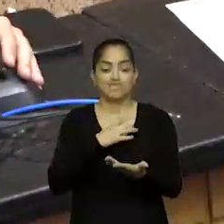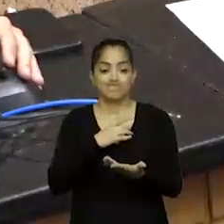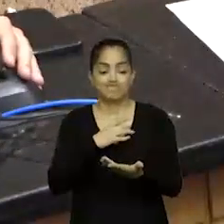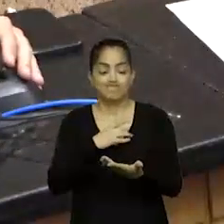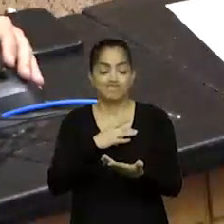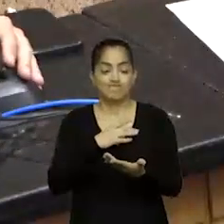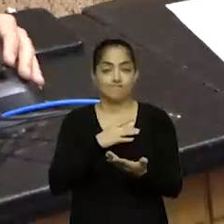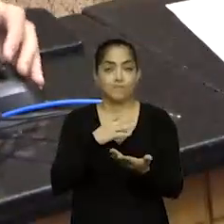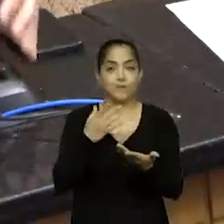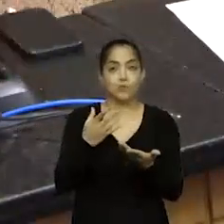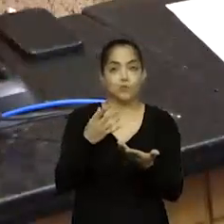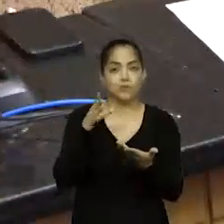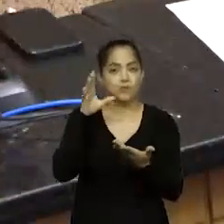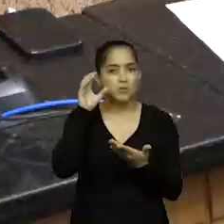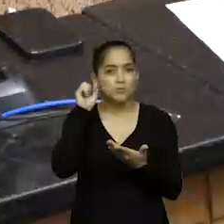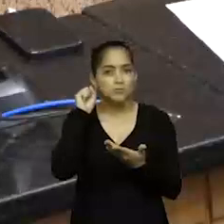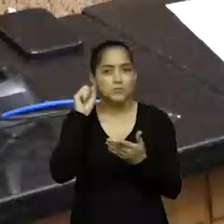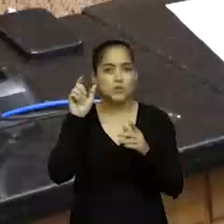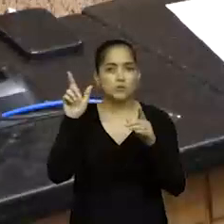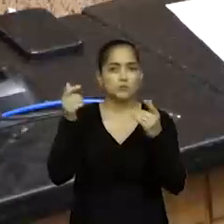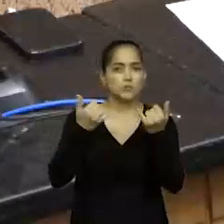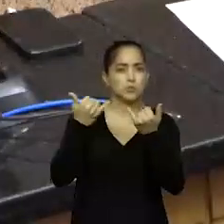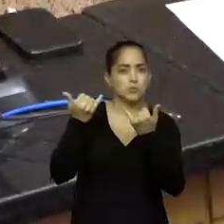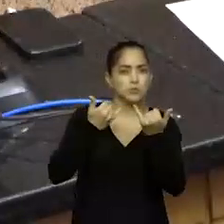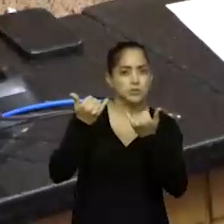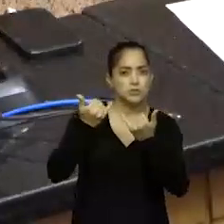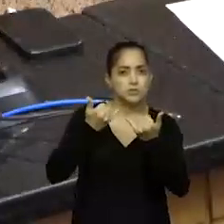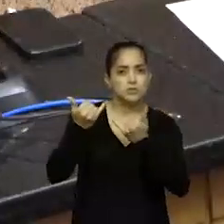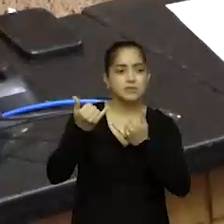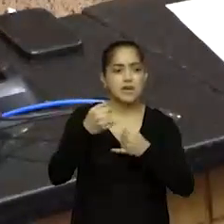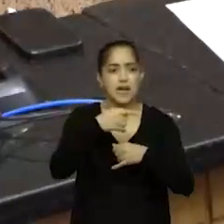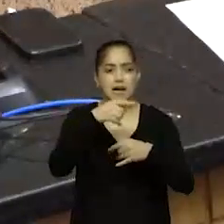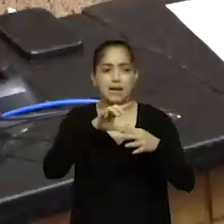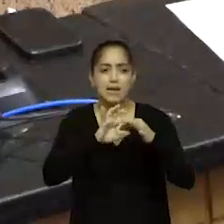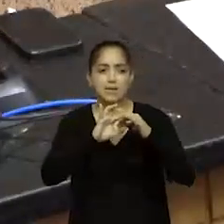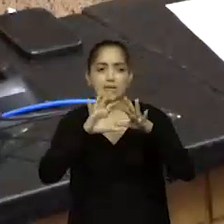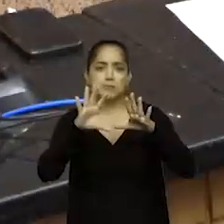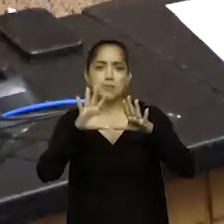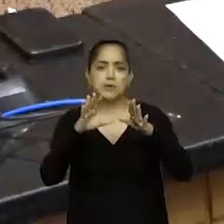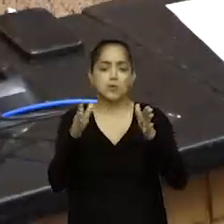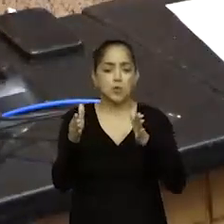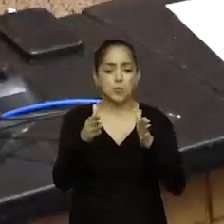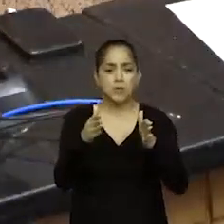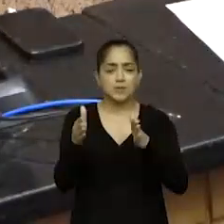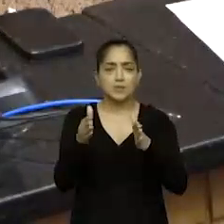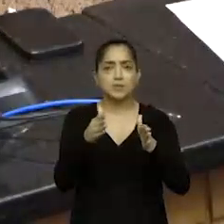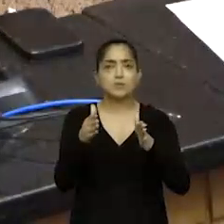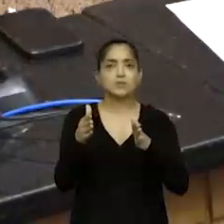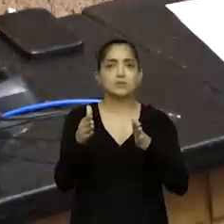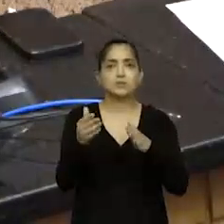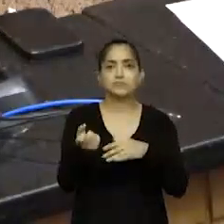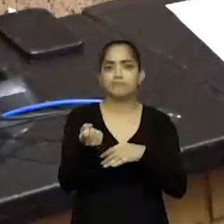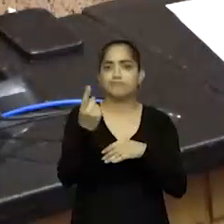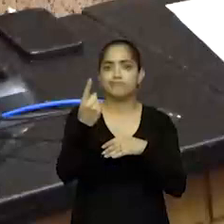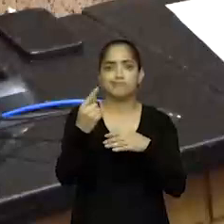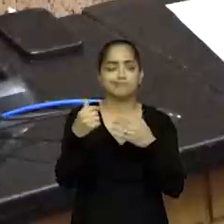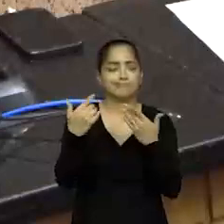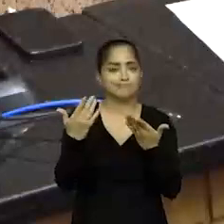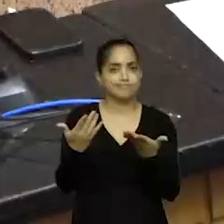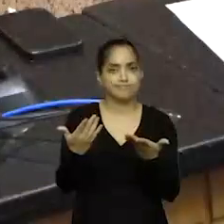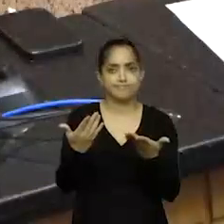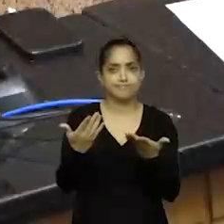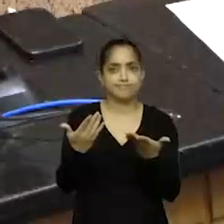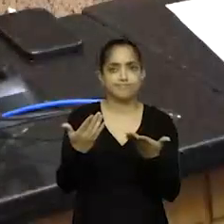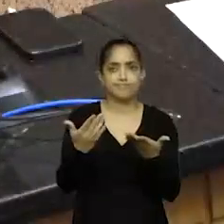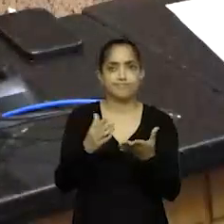eu ouço uma notícia de uma saidinha, desse troço estranho que existe no Brasil,